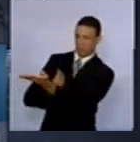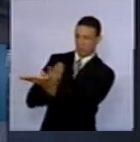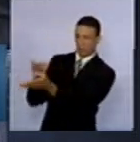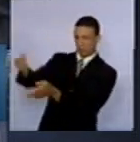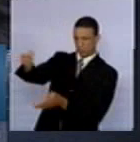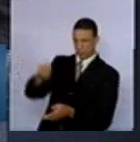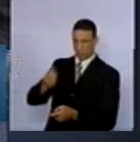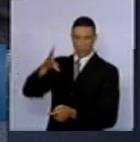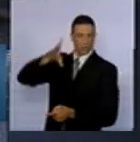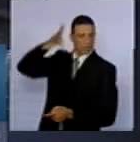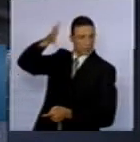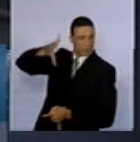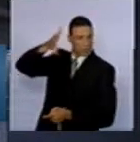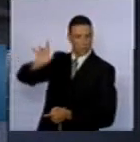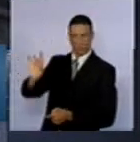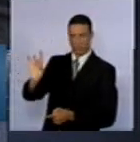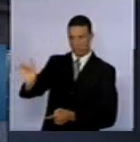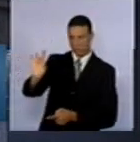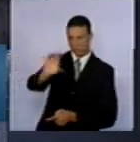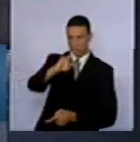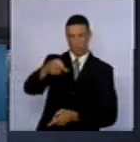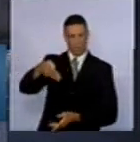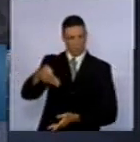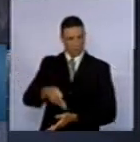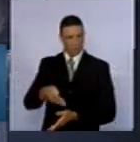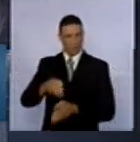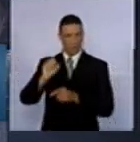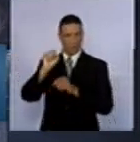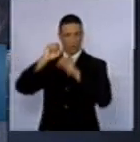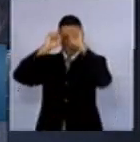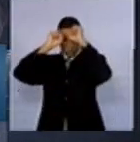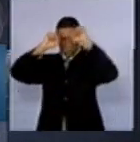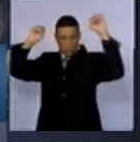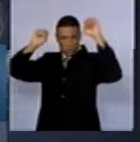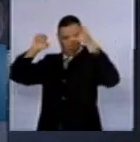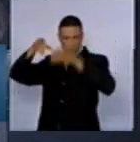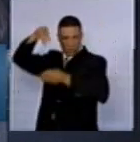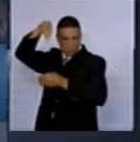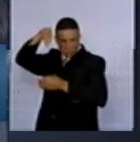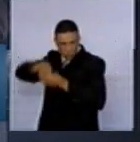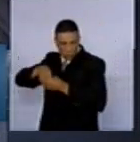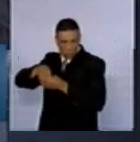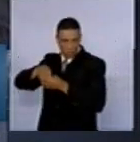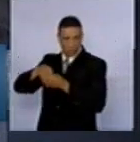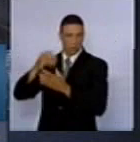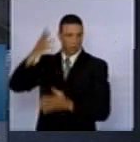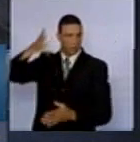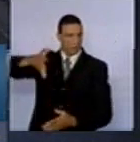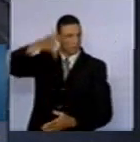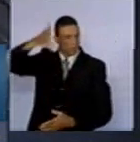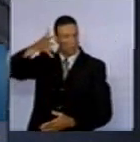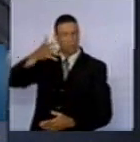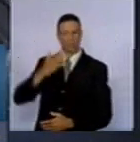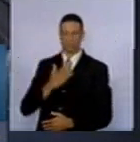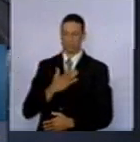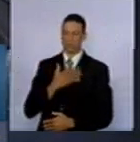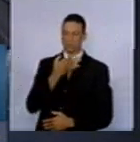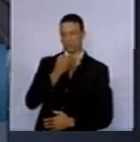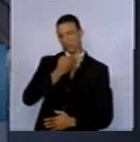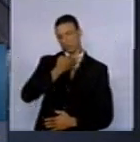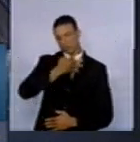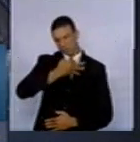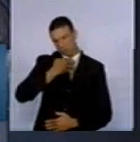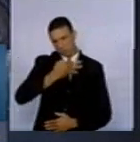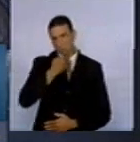Exposições neste plenário do Supremo Tribunal Federal que a minha opinião cumpre